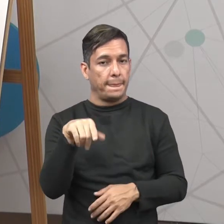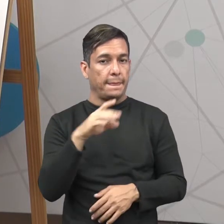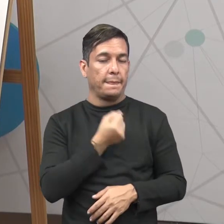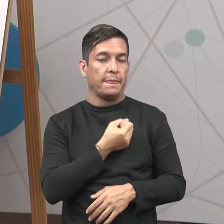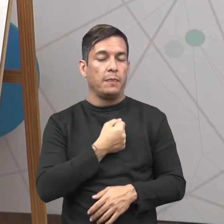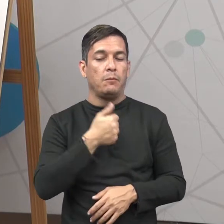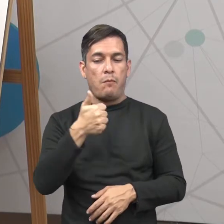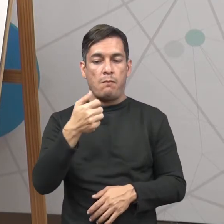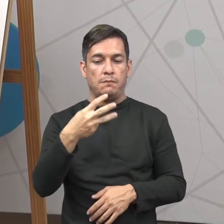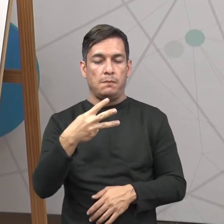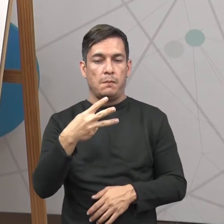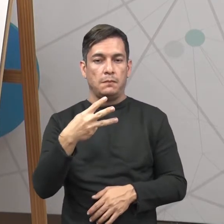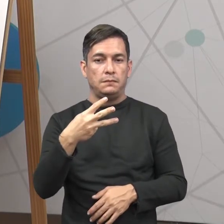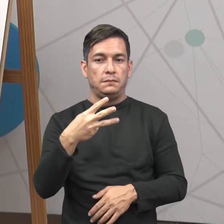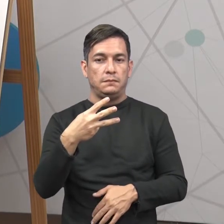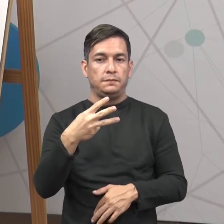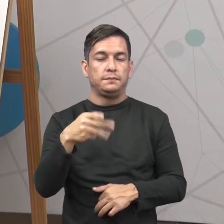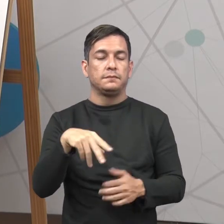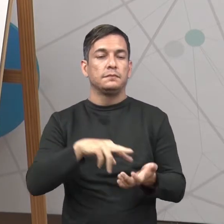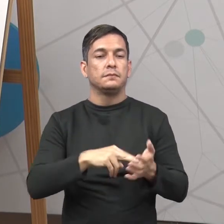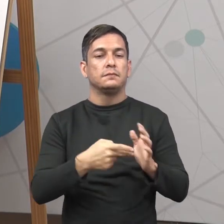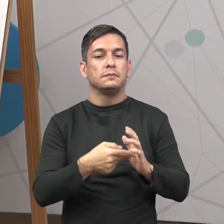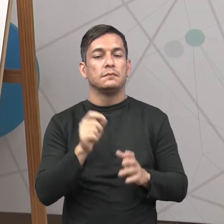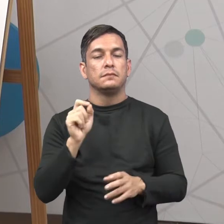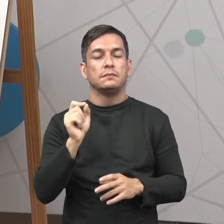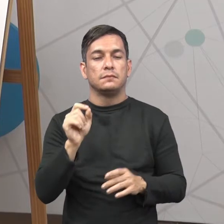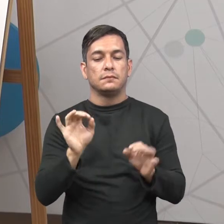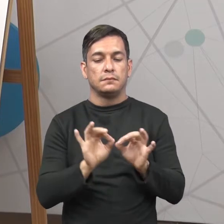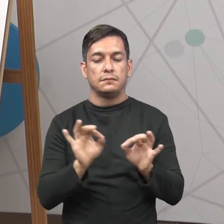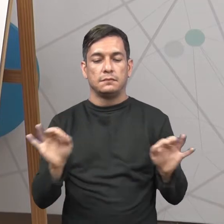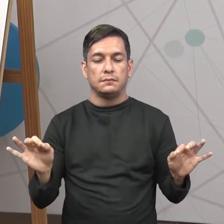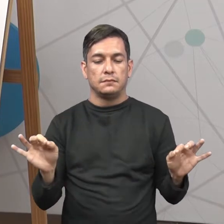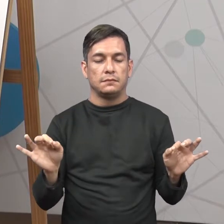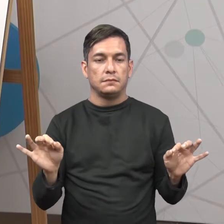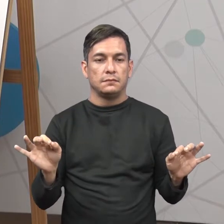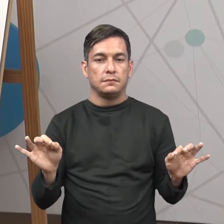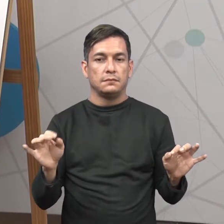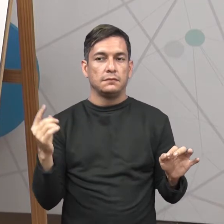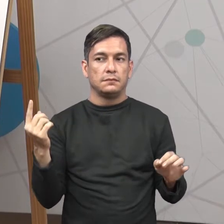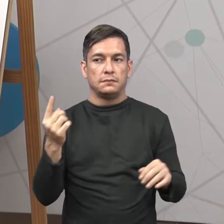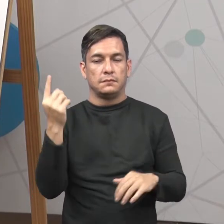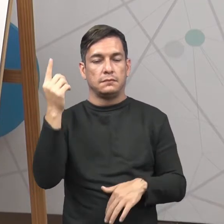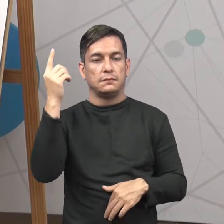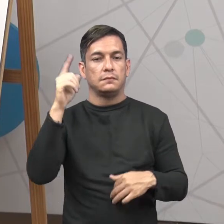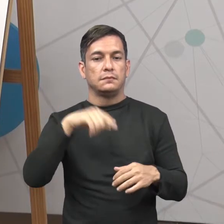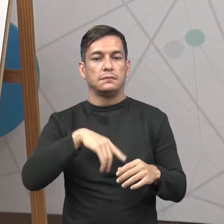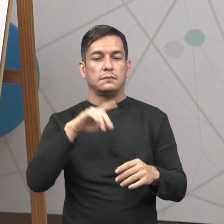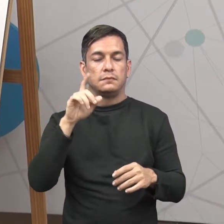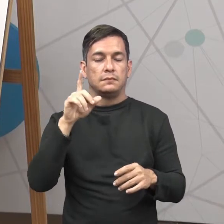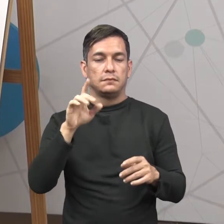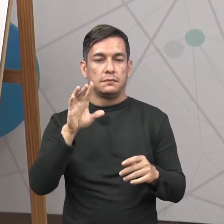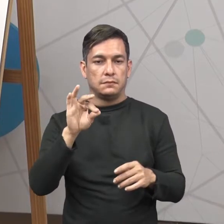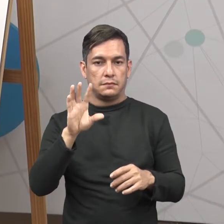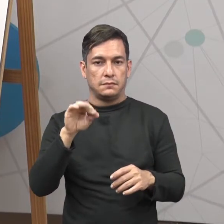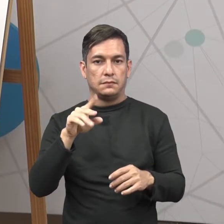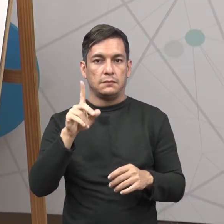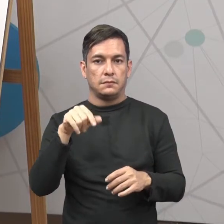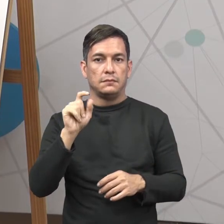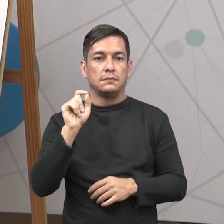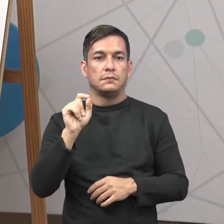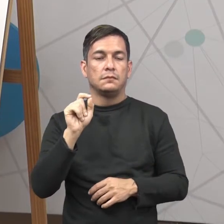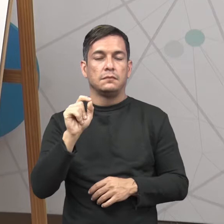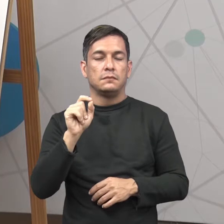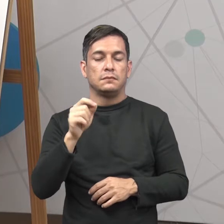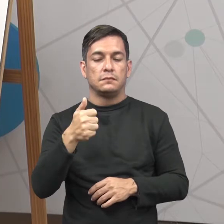número 13. Isso significa que a medida de altura, de comprimento dessa cola